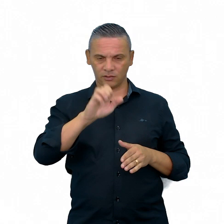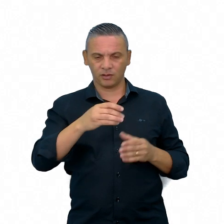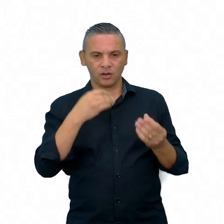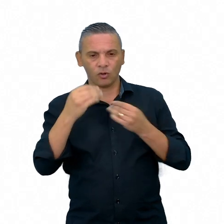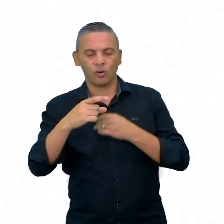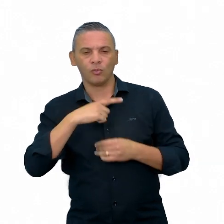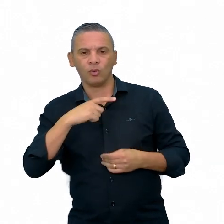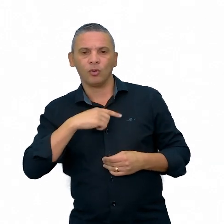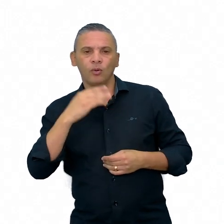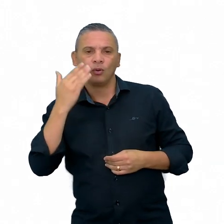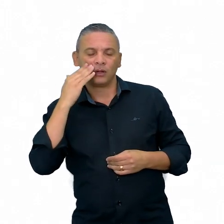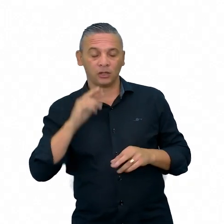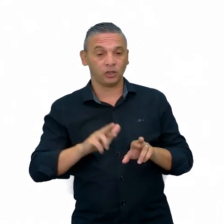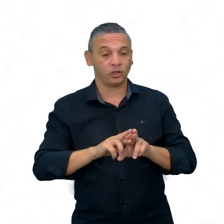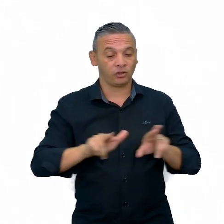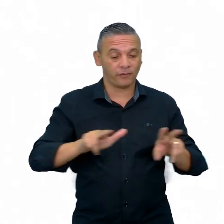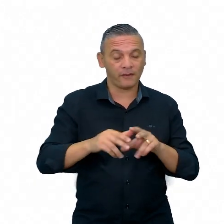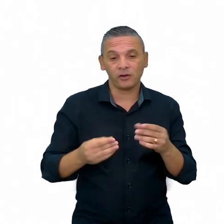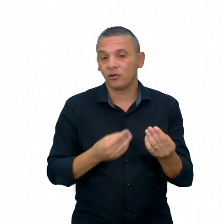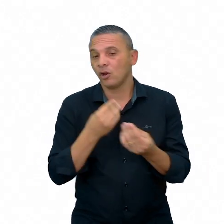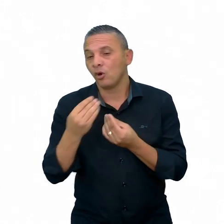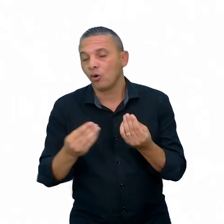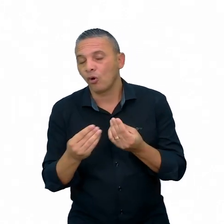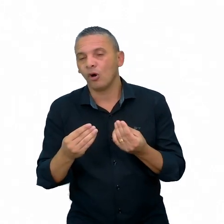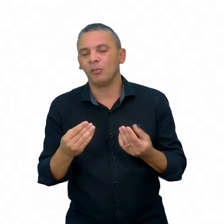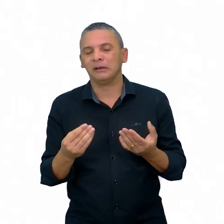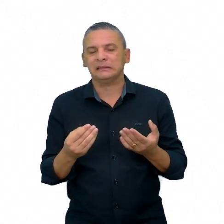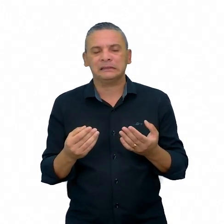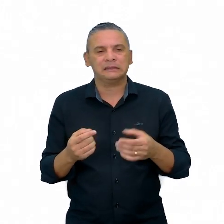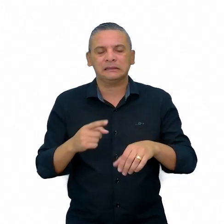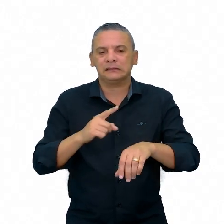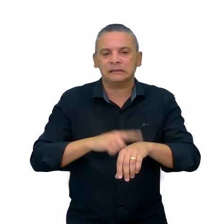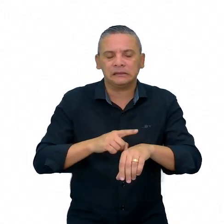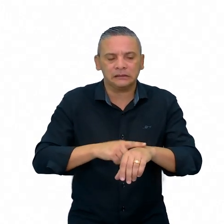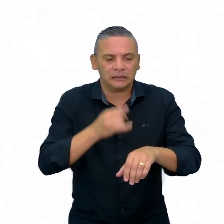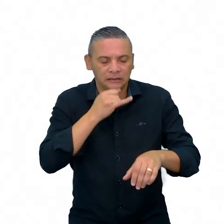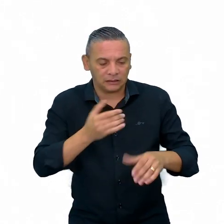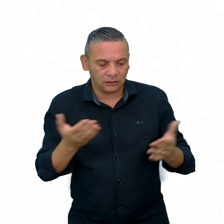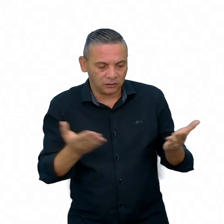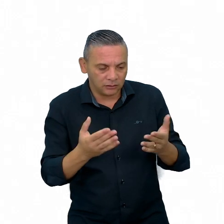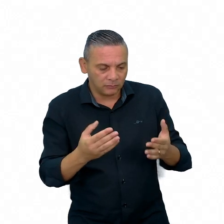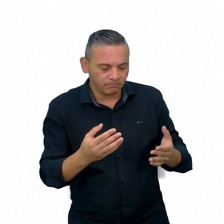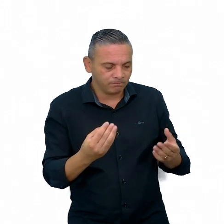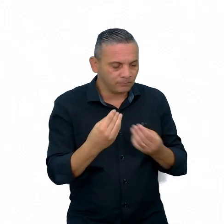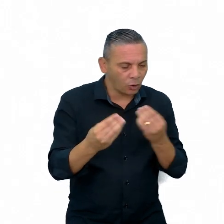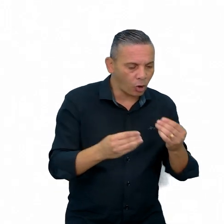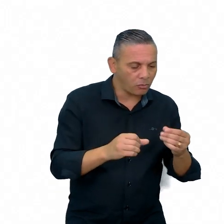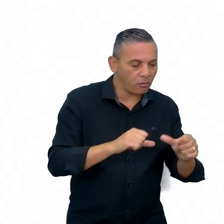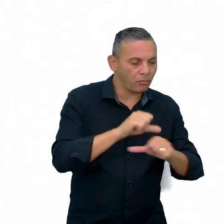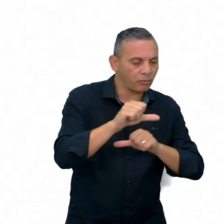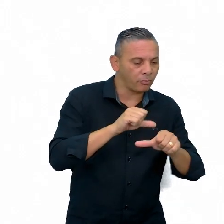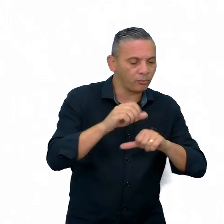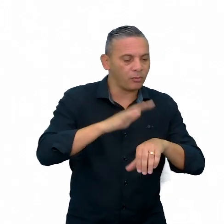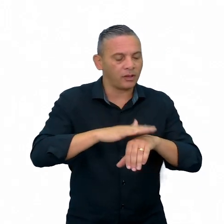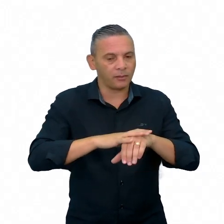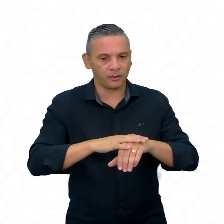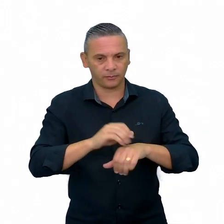quanto ela pode ser diferenciada, qual é o momento que nós estamos trabalhando com essa modelagem matemática